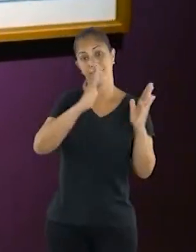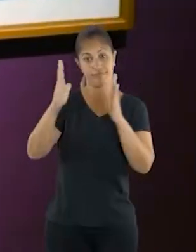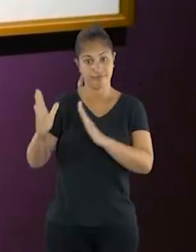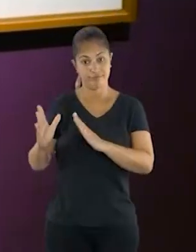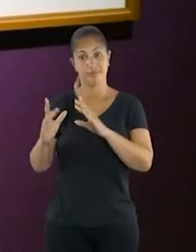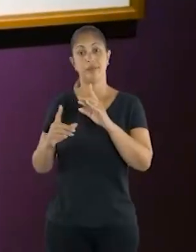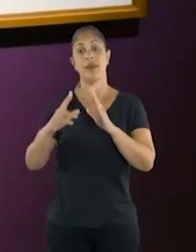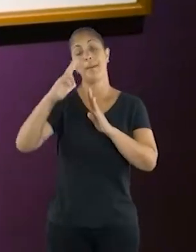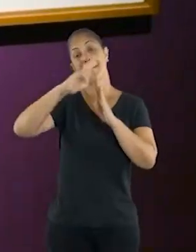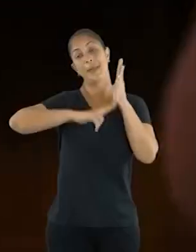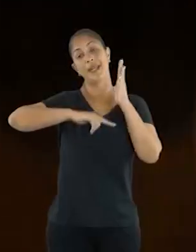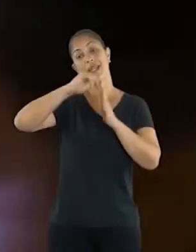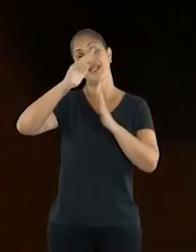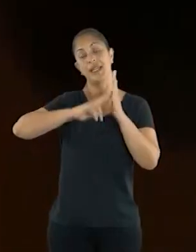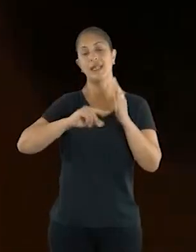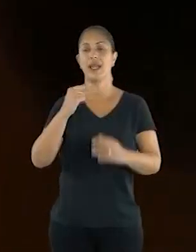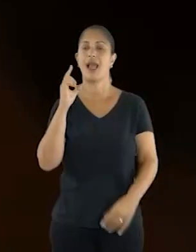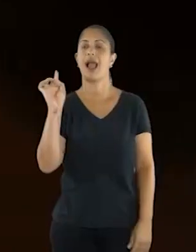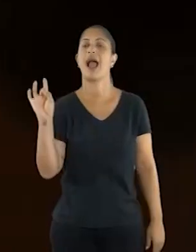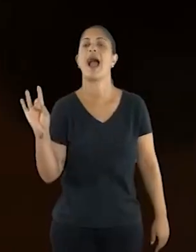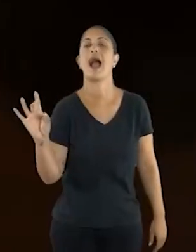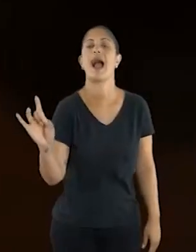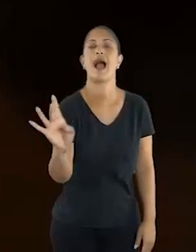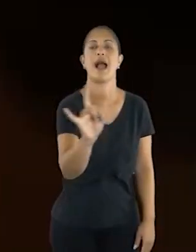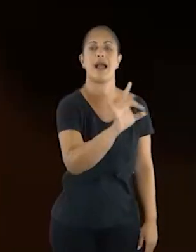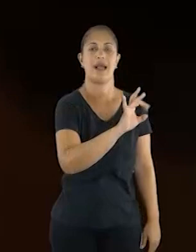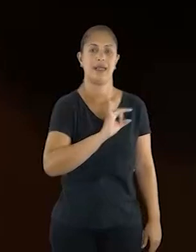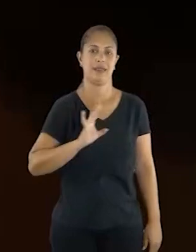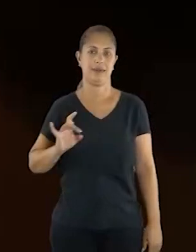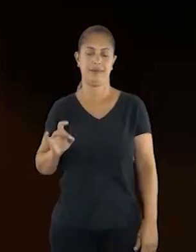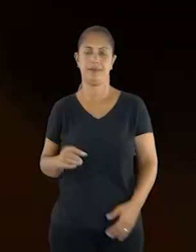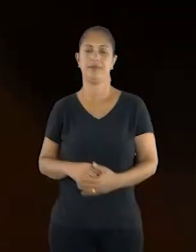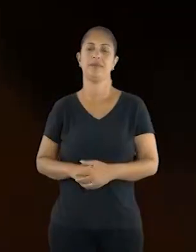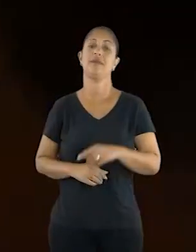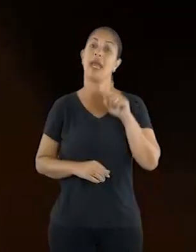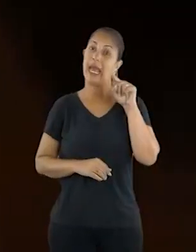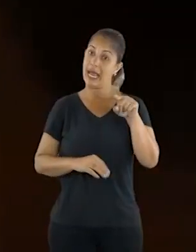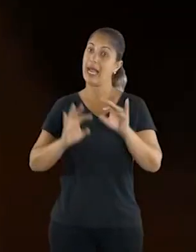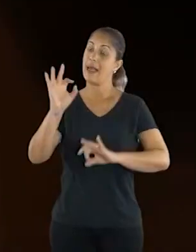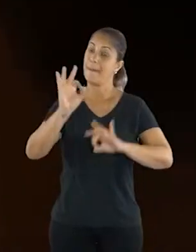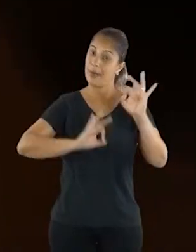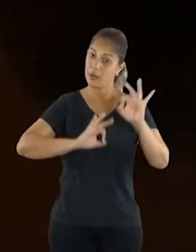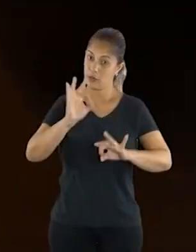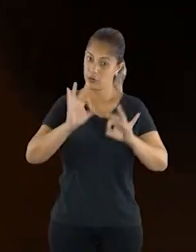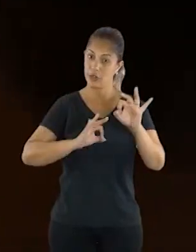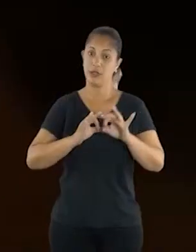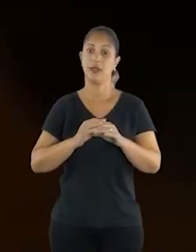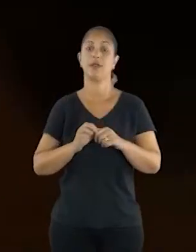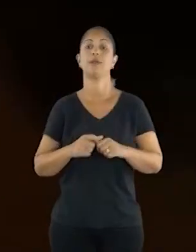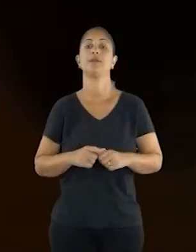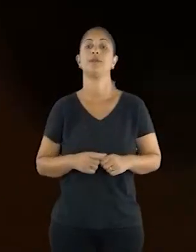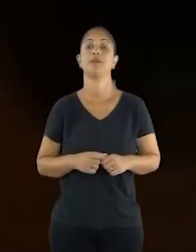sequência, ele pintava uma a uma. Então, ela é um processo